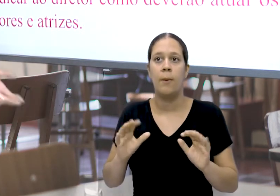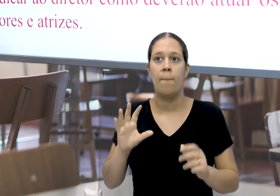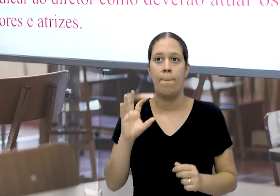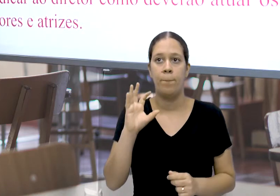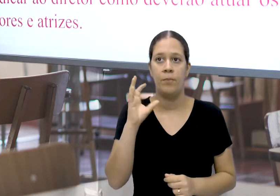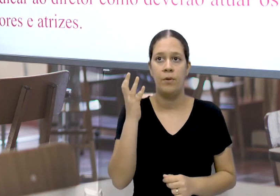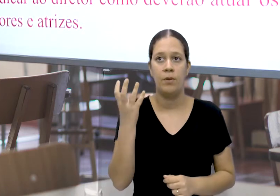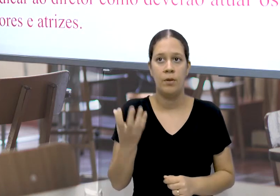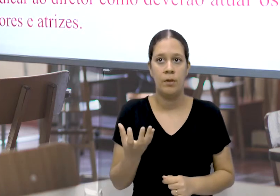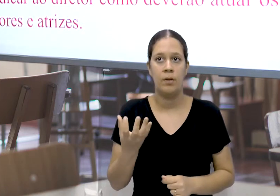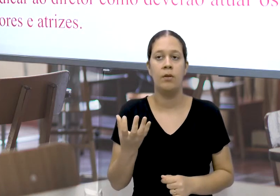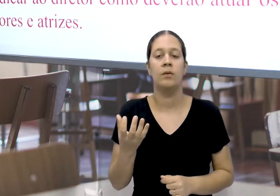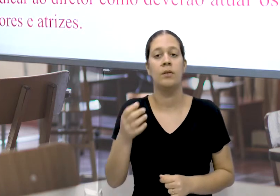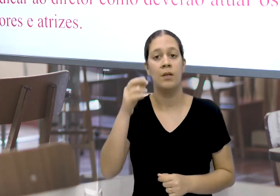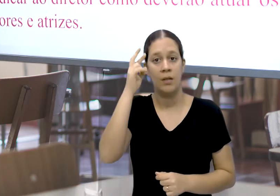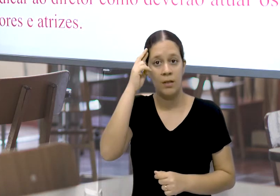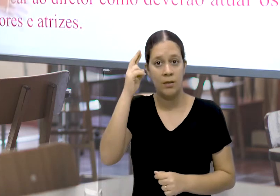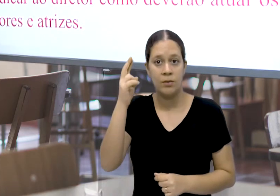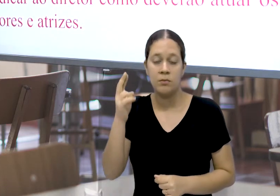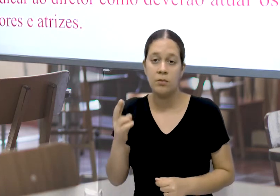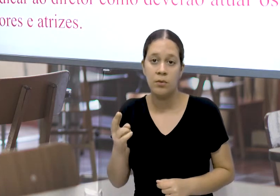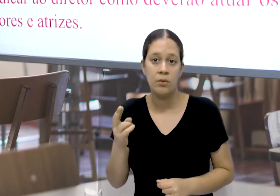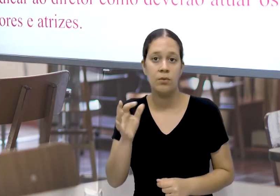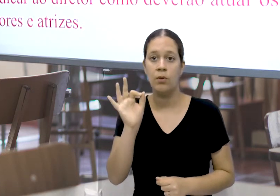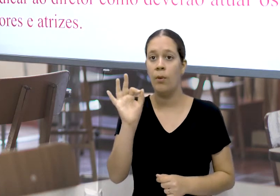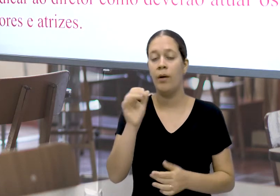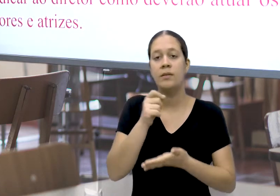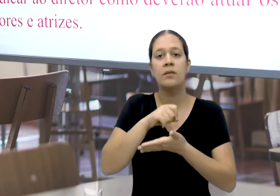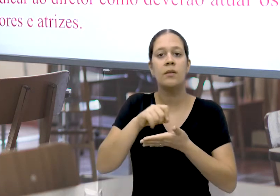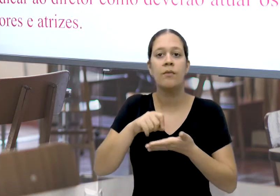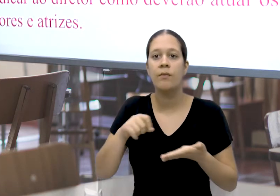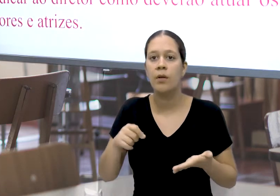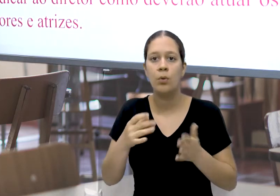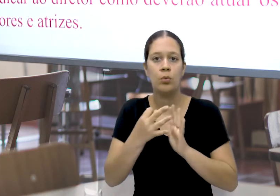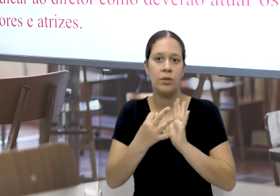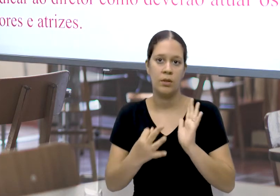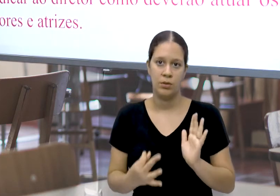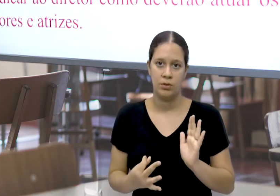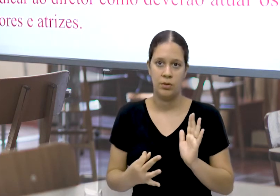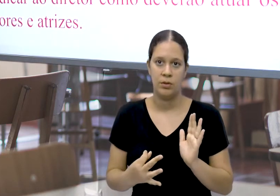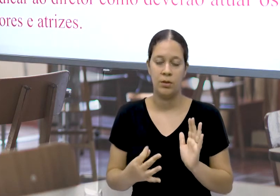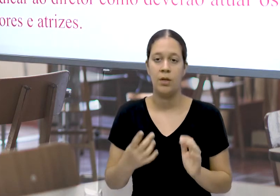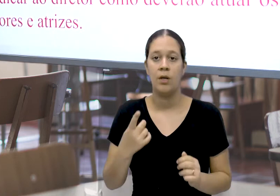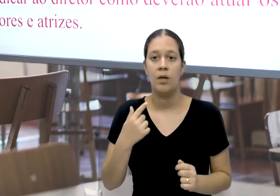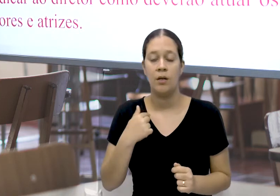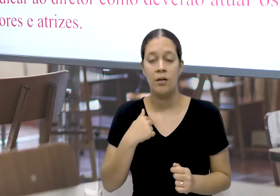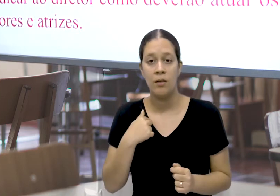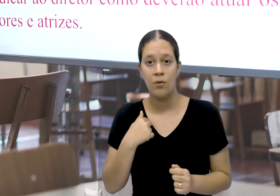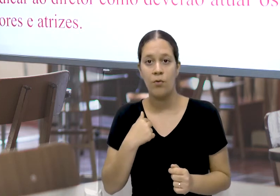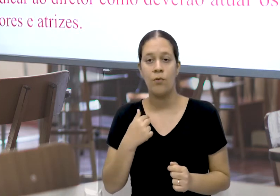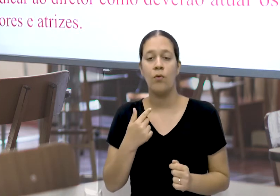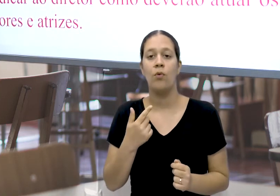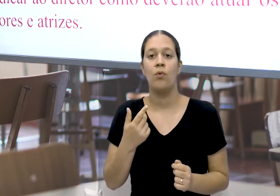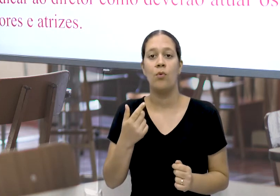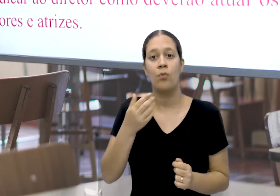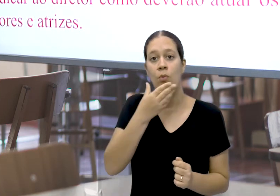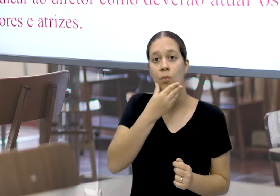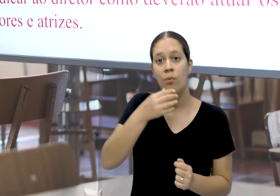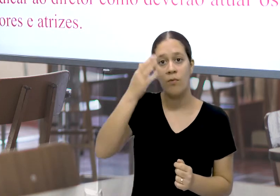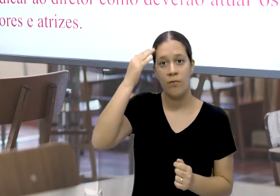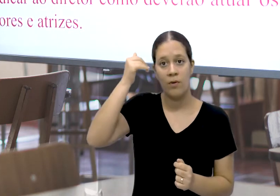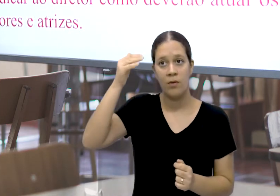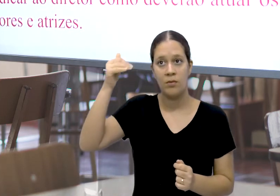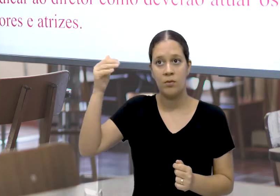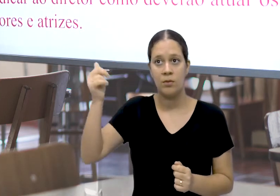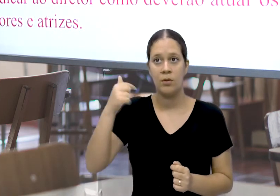Foi Shakespeare que morreu lá há 500 anos que escreveu aqueles textos. E nós podemos representar os textos que ele escreveu hoje,